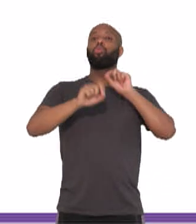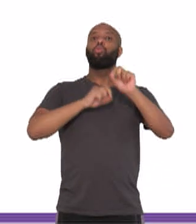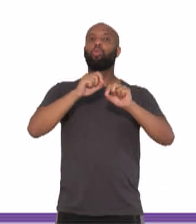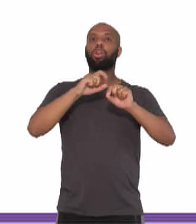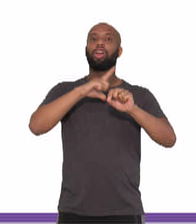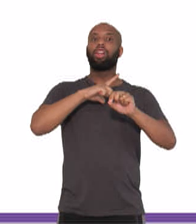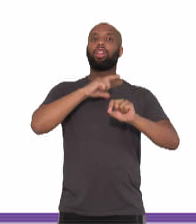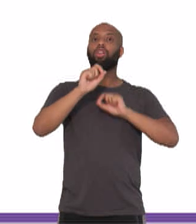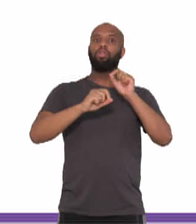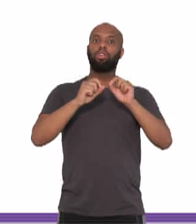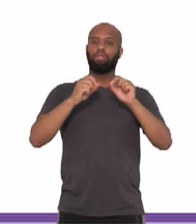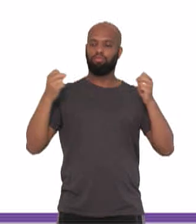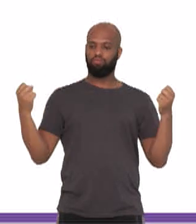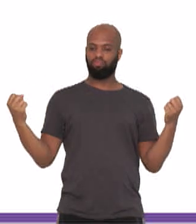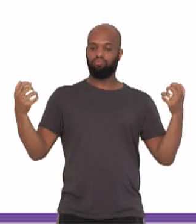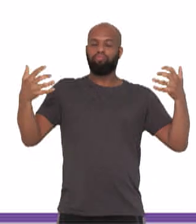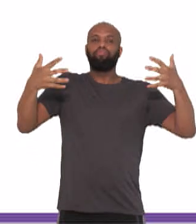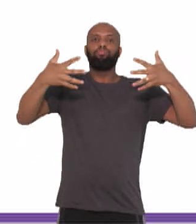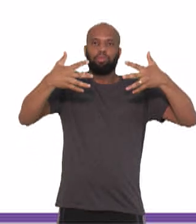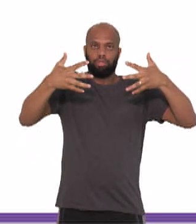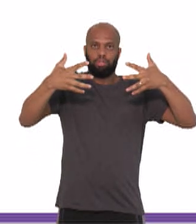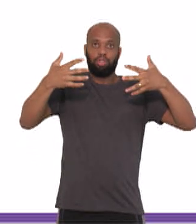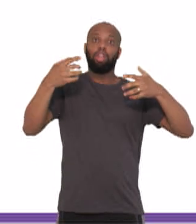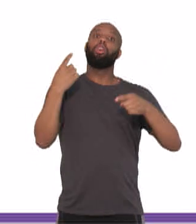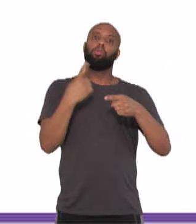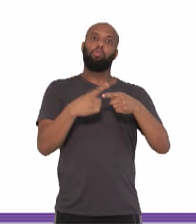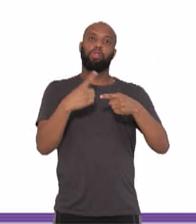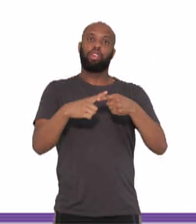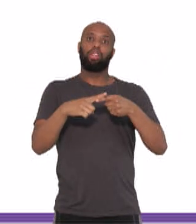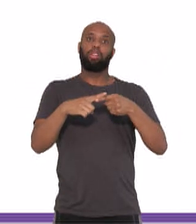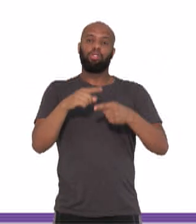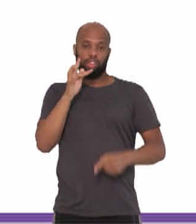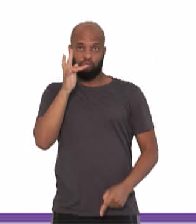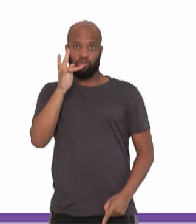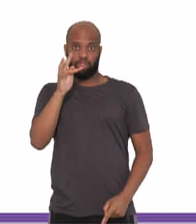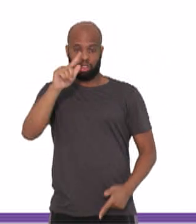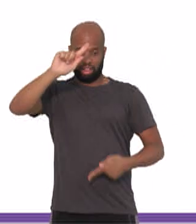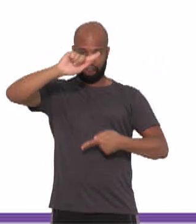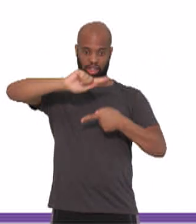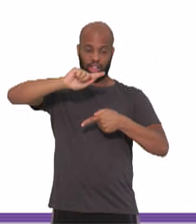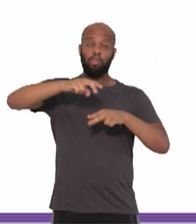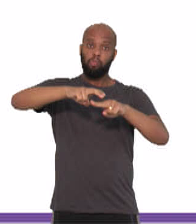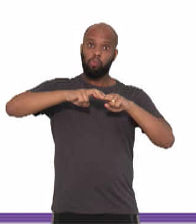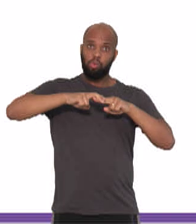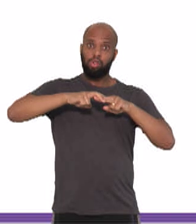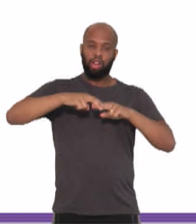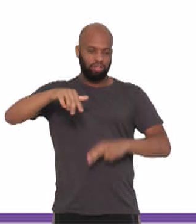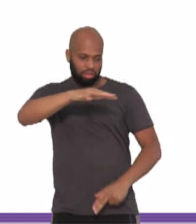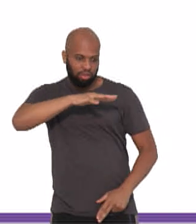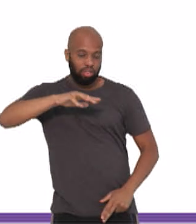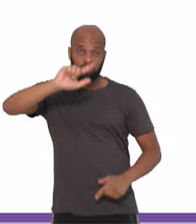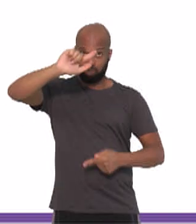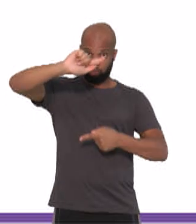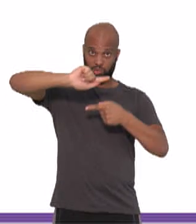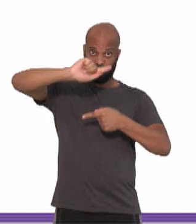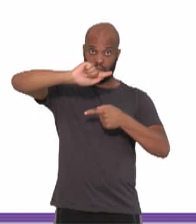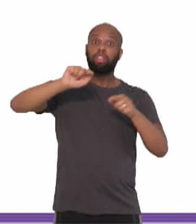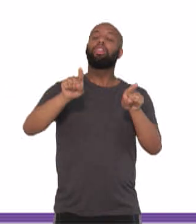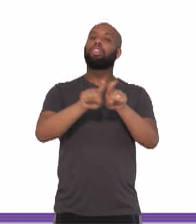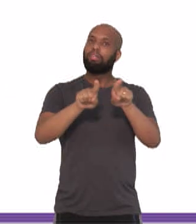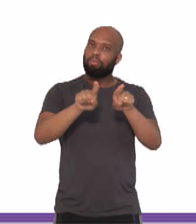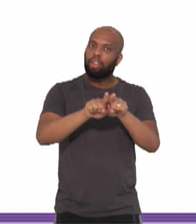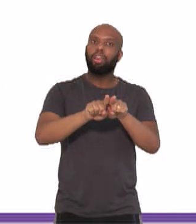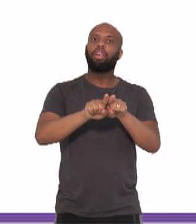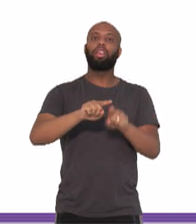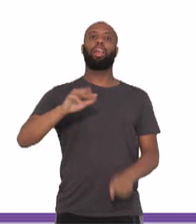campo elétrico. Lógico, a força gravitacional é dada através do campo gravitacional e também a